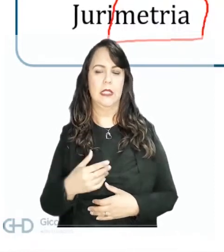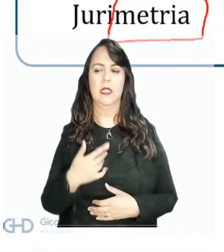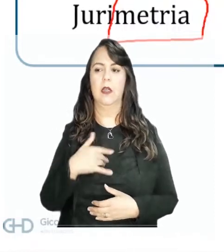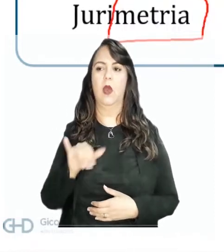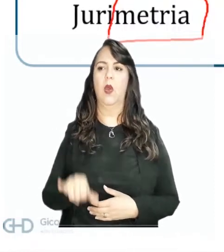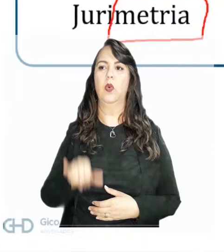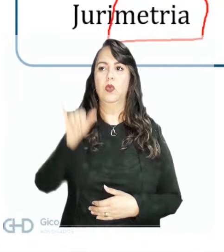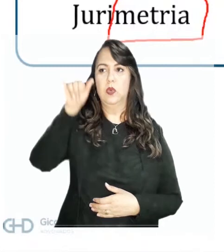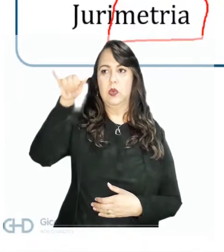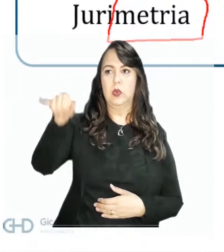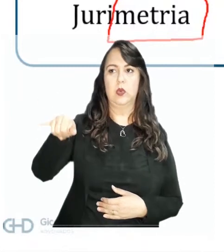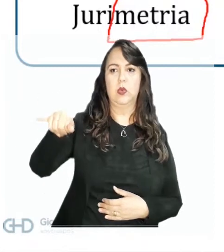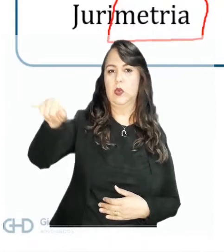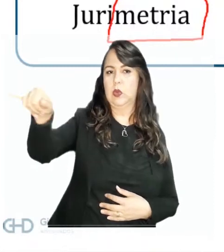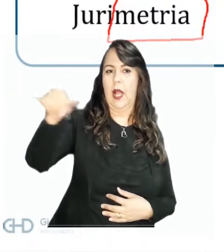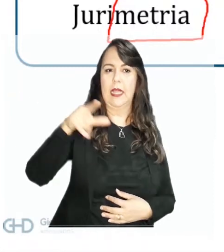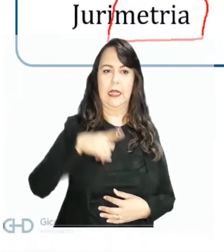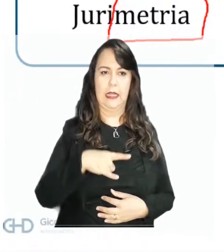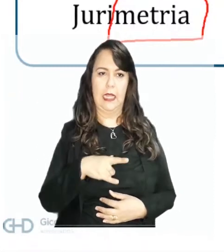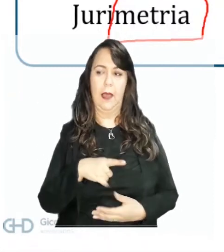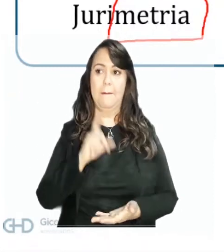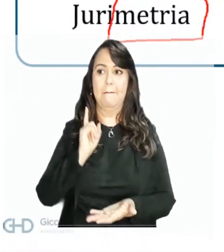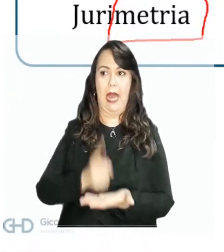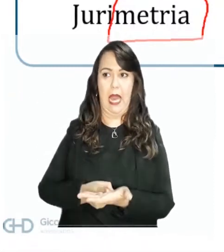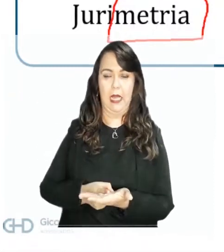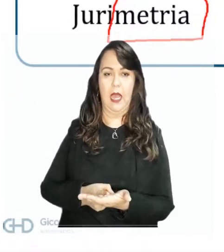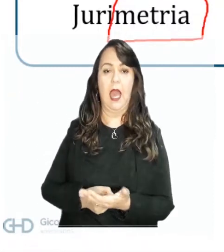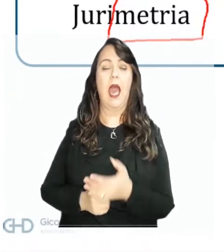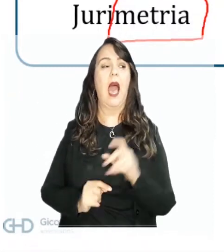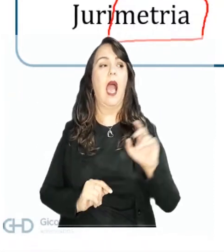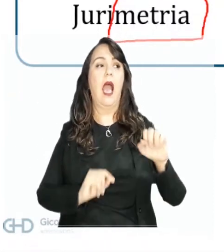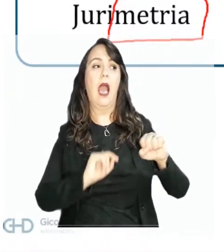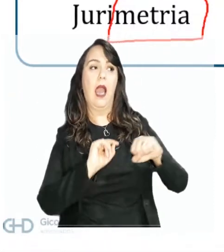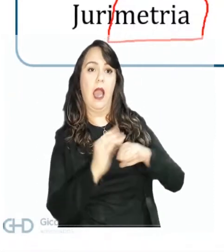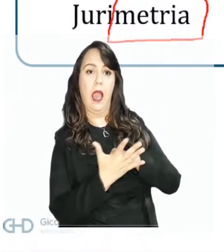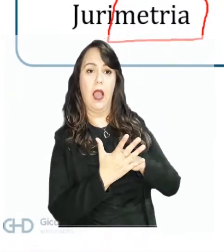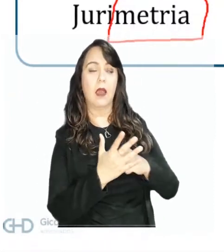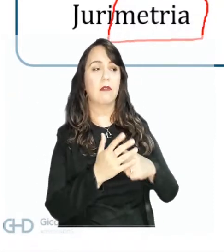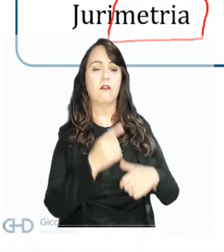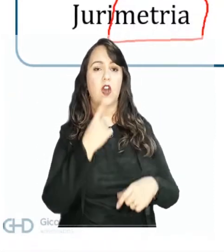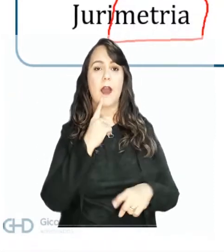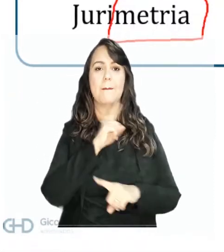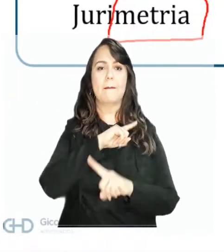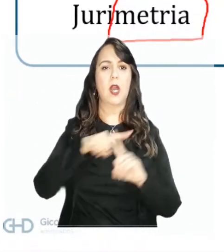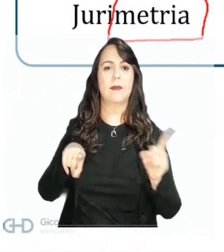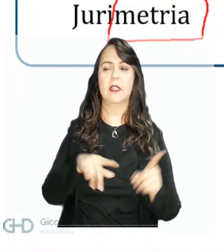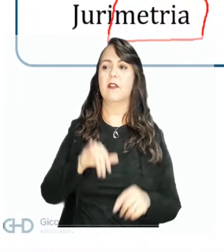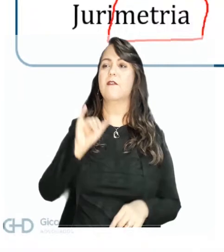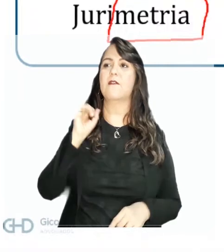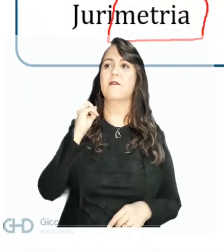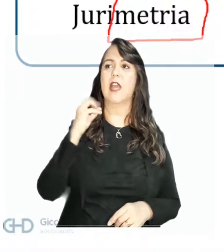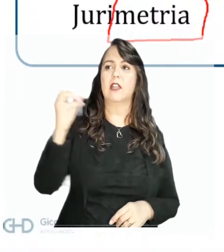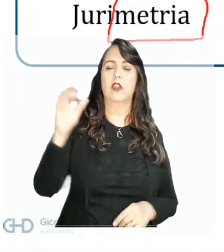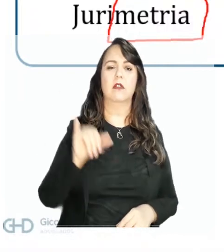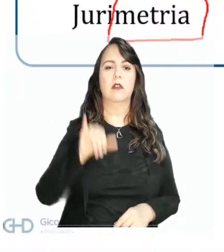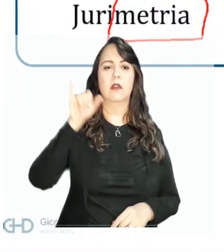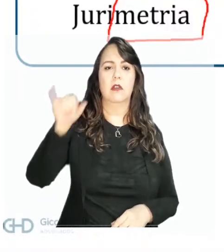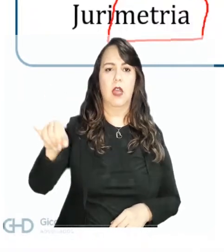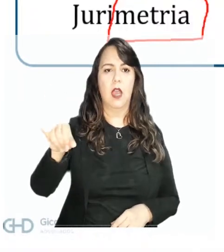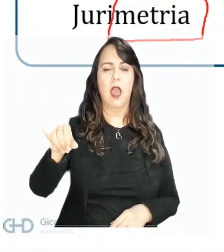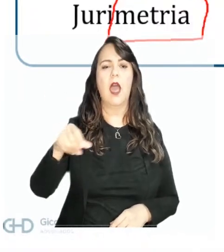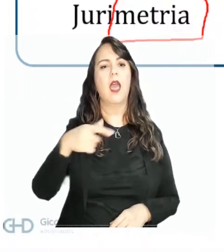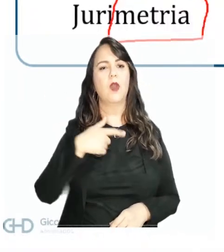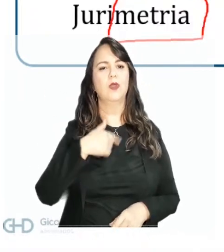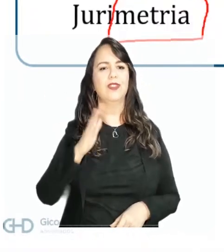questão em 30 dias, ele tivesse evitado 200 mil processos, por exemplo. Né? Então,